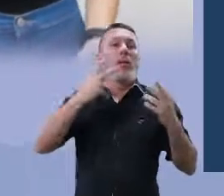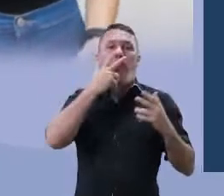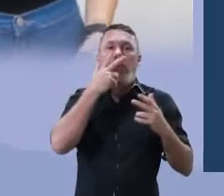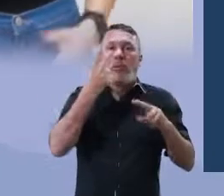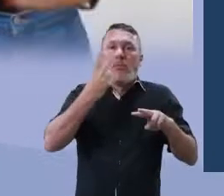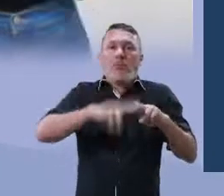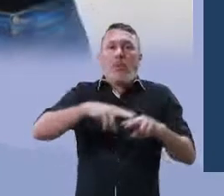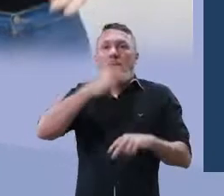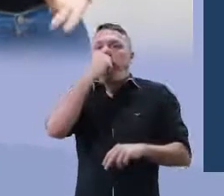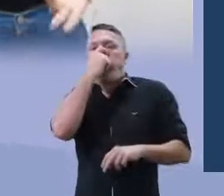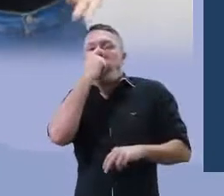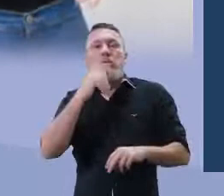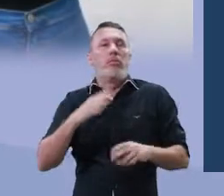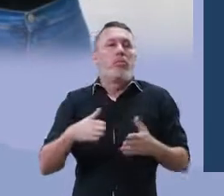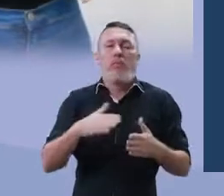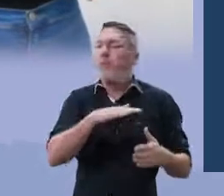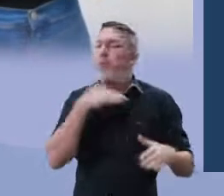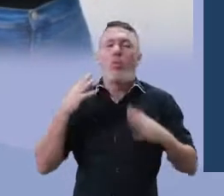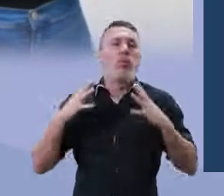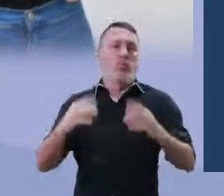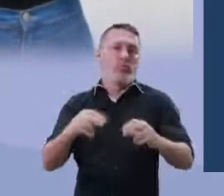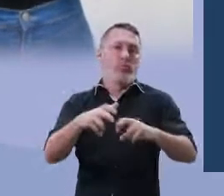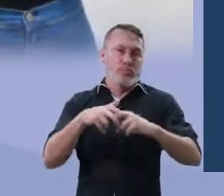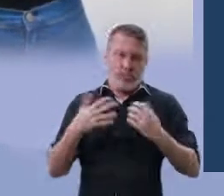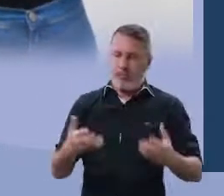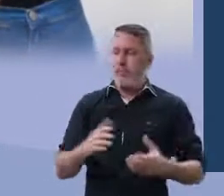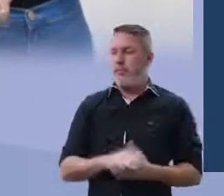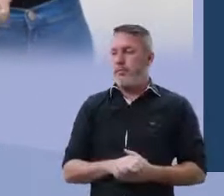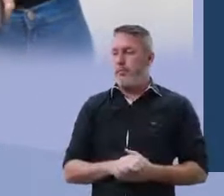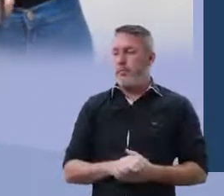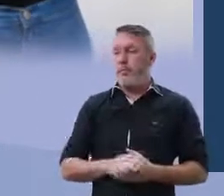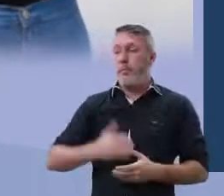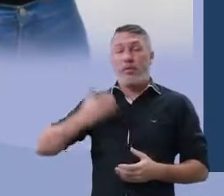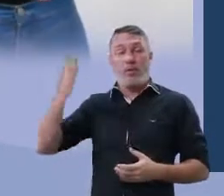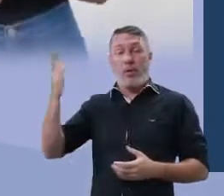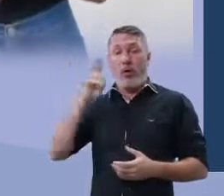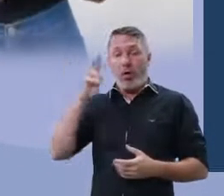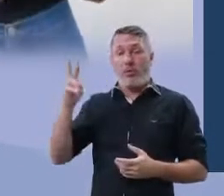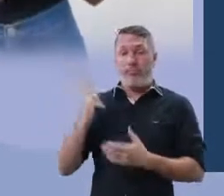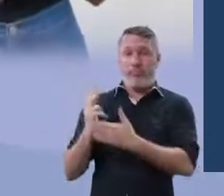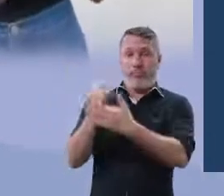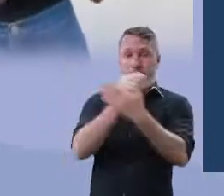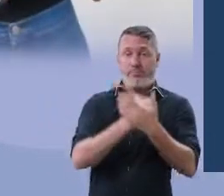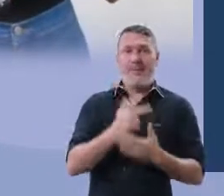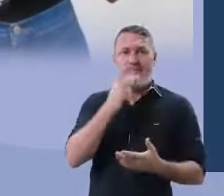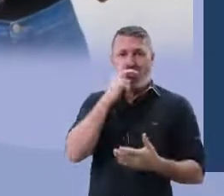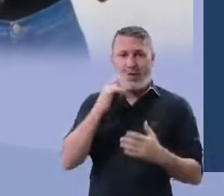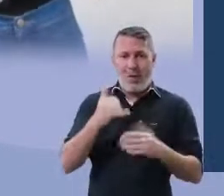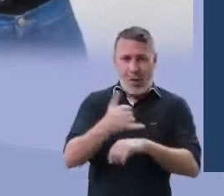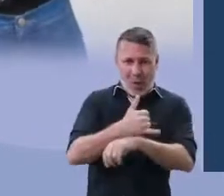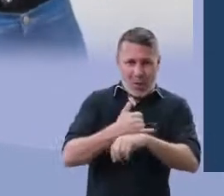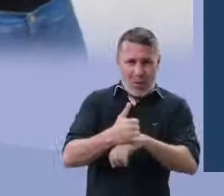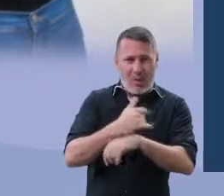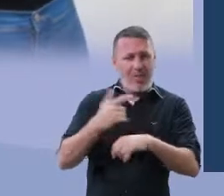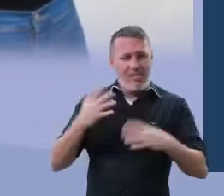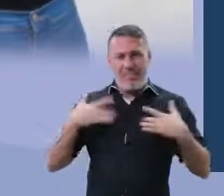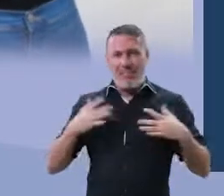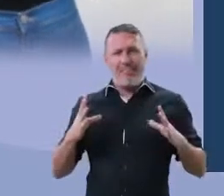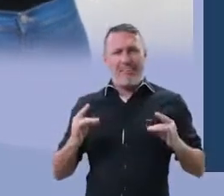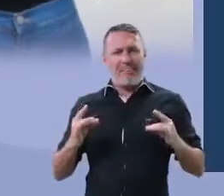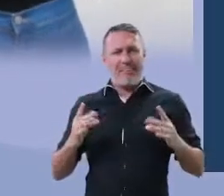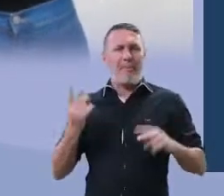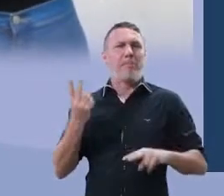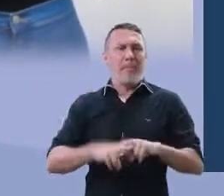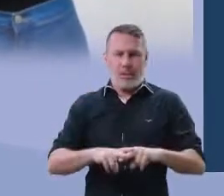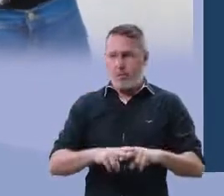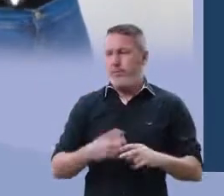à morte, porque os animais não tinham nem alimento nem oxigênio dissolvido na água. Um exemplo de como que isso agarra,